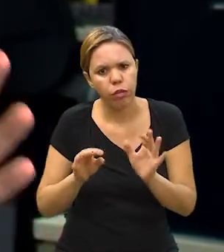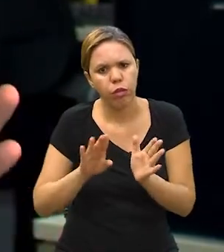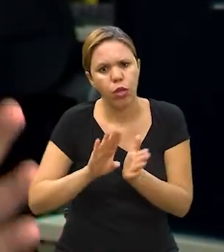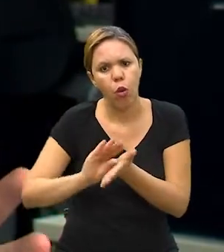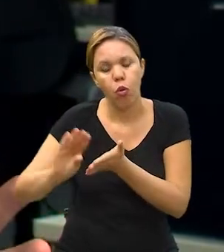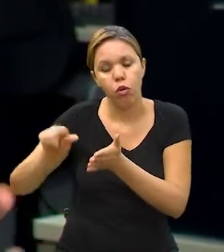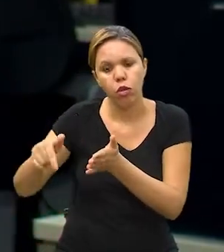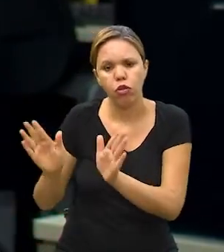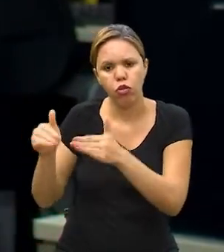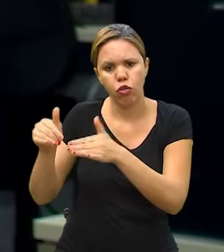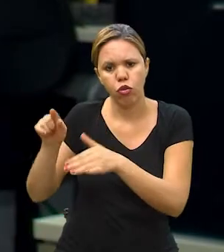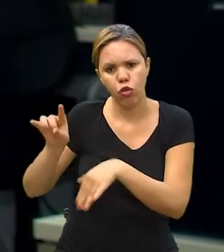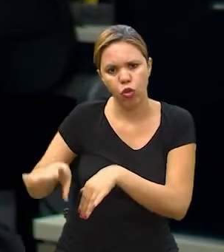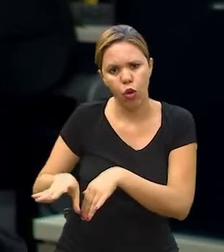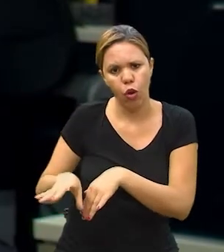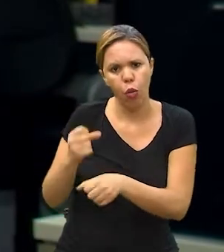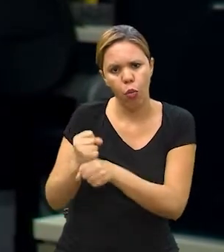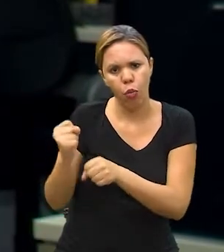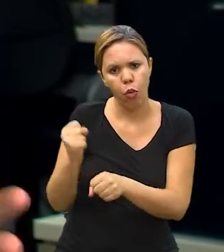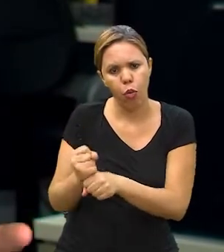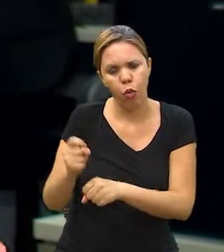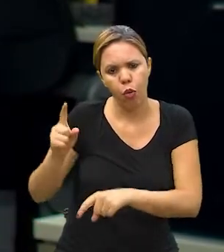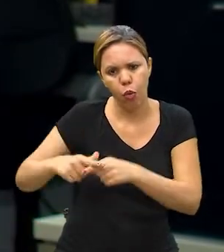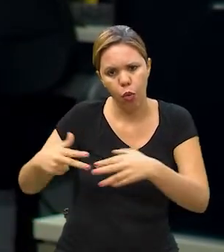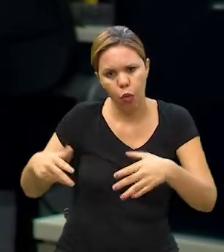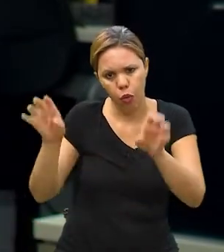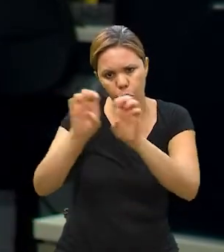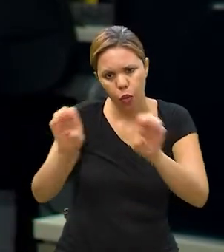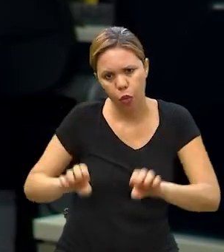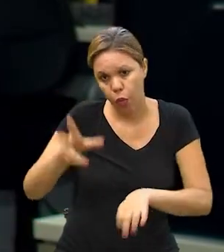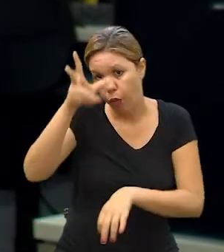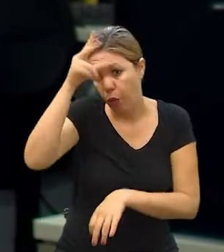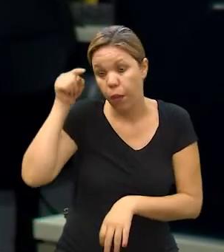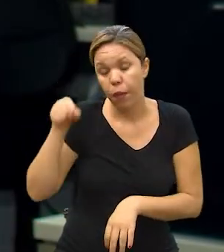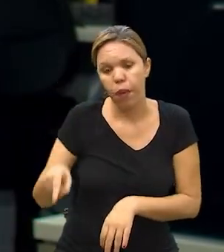reservada justamente para a construção de equipamentos de infraestrutura